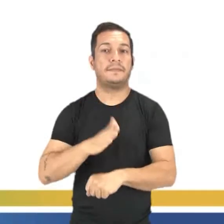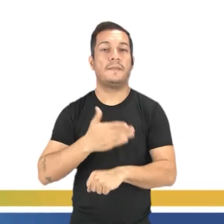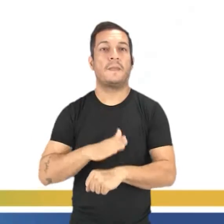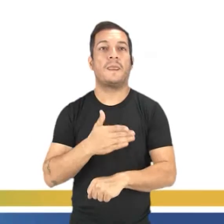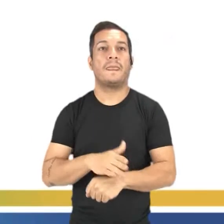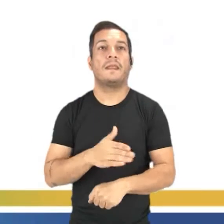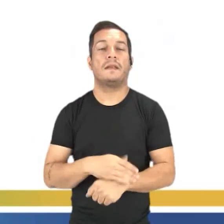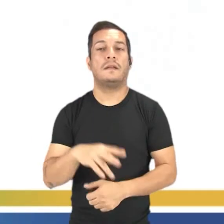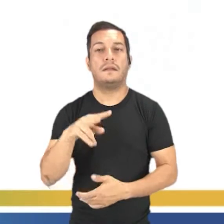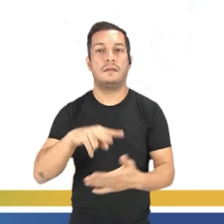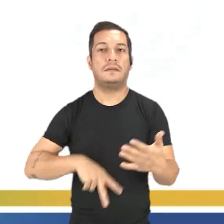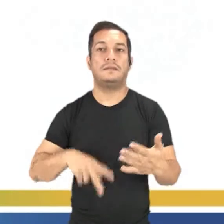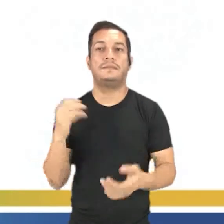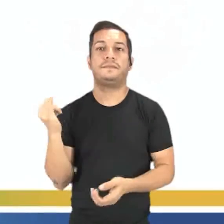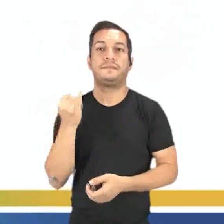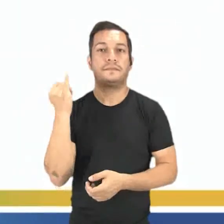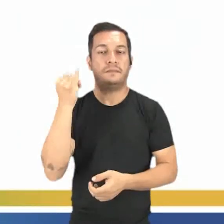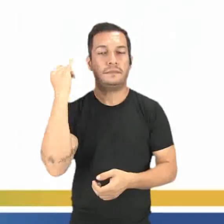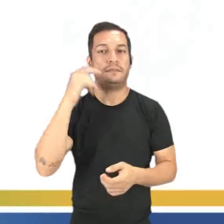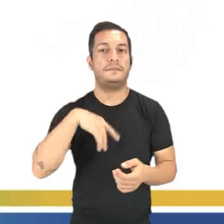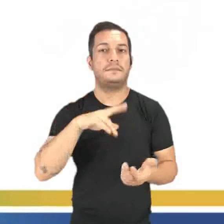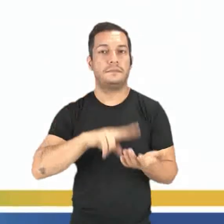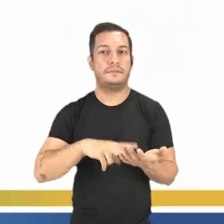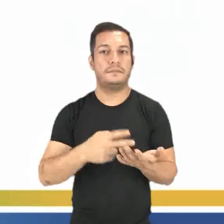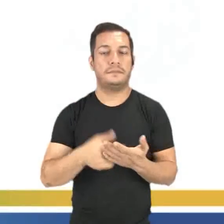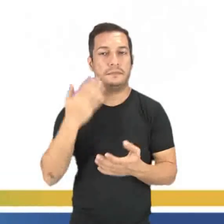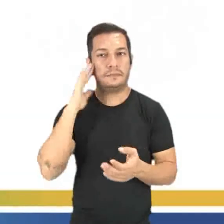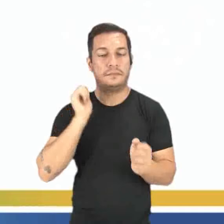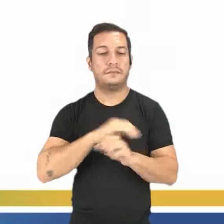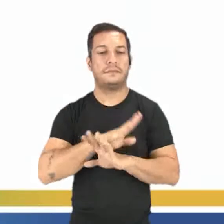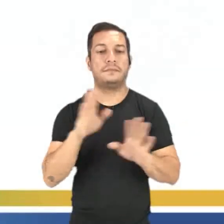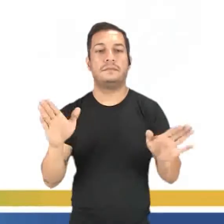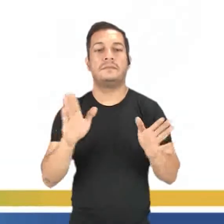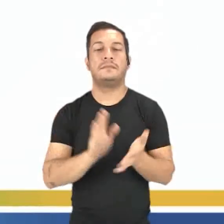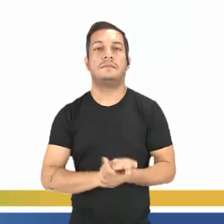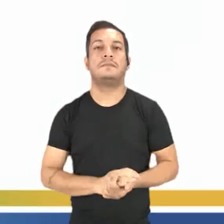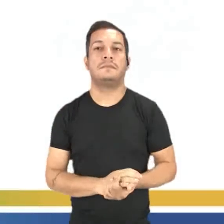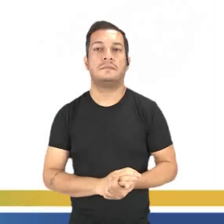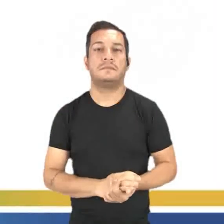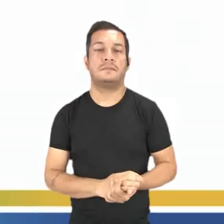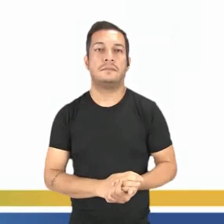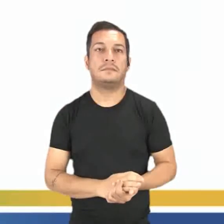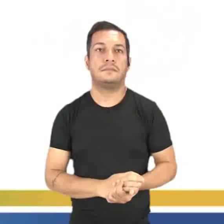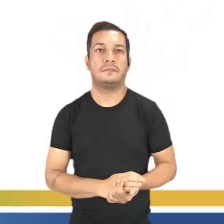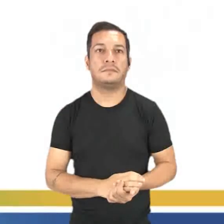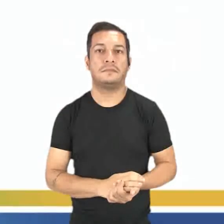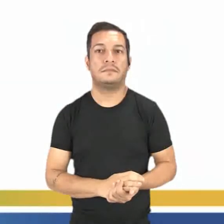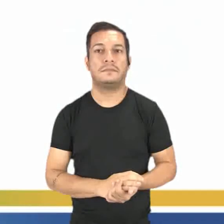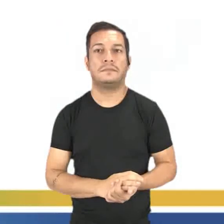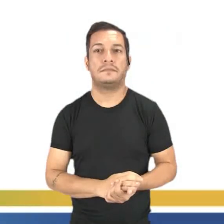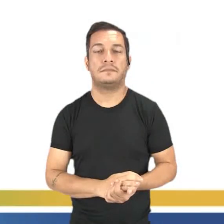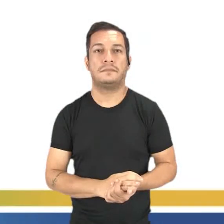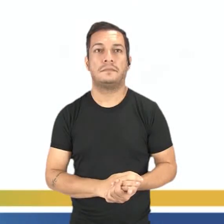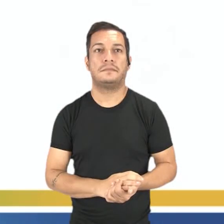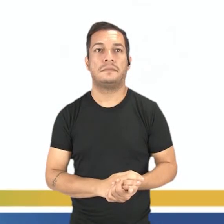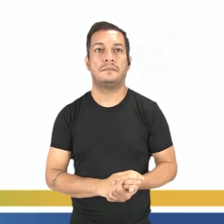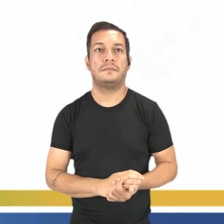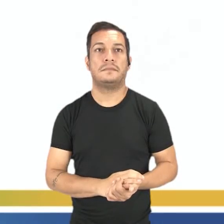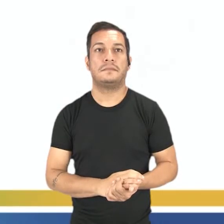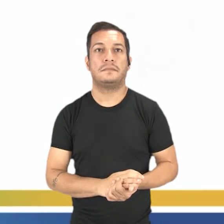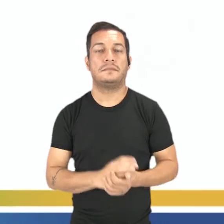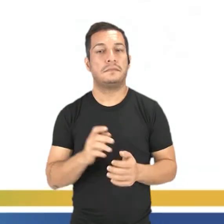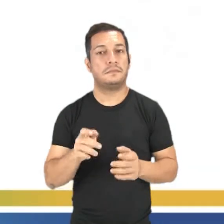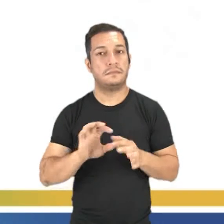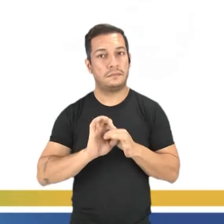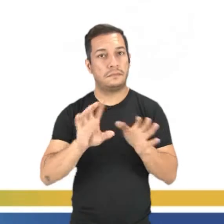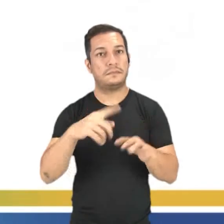exercitar. Ler, interpretar para que fique bem gravado na sua mente o que foi o parnasianismo. Deixo